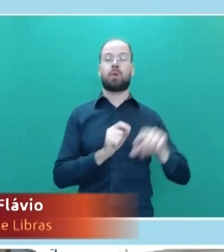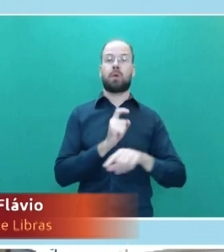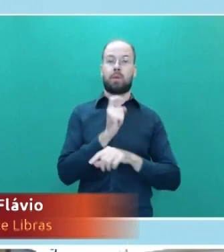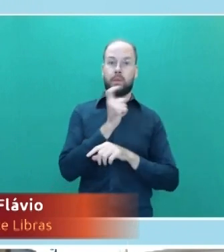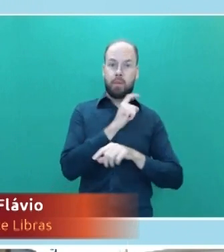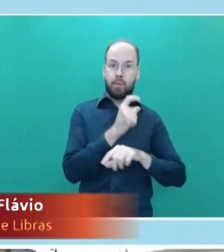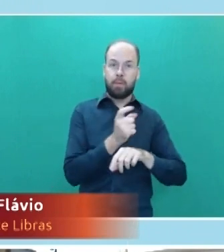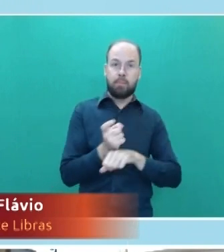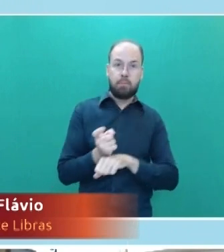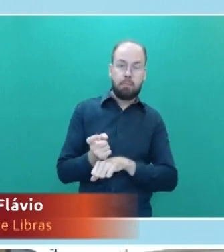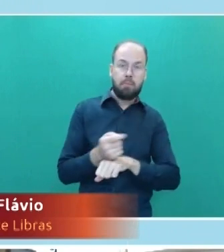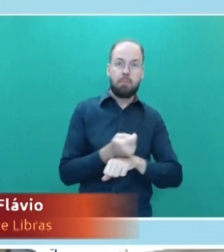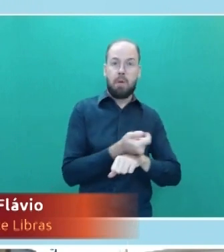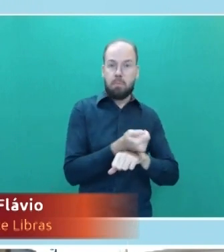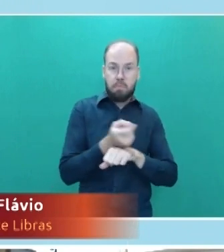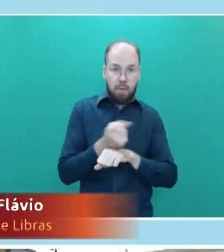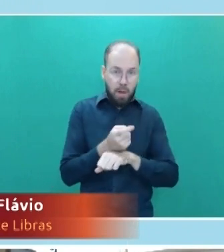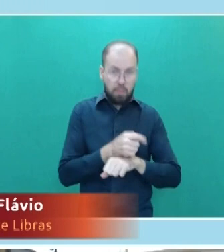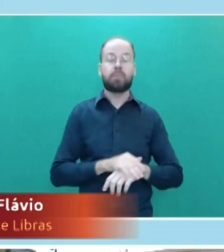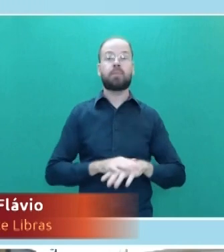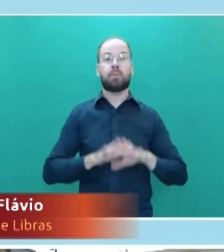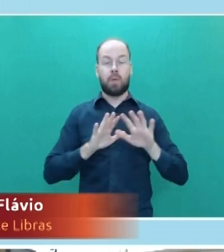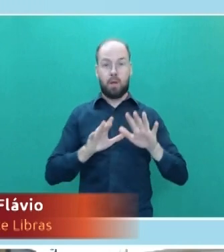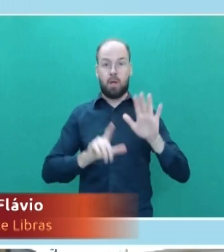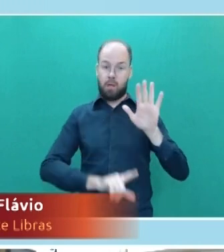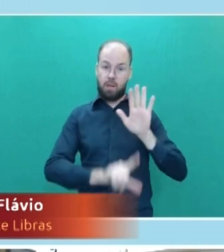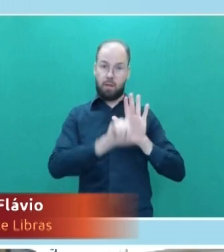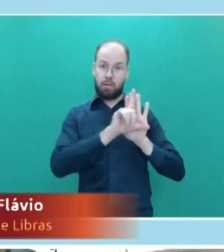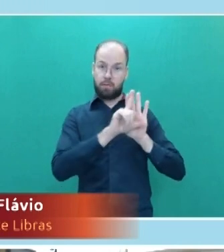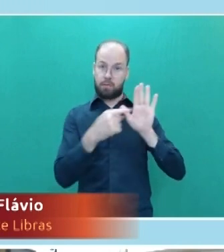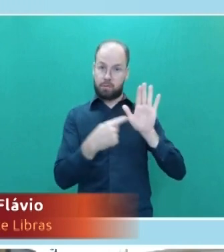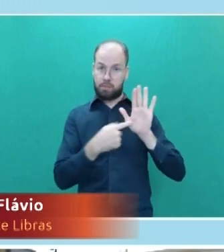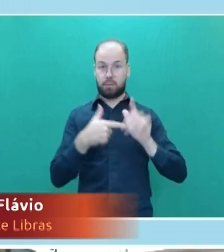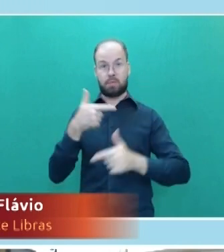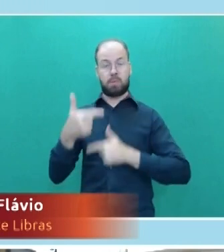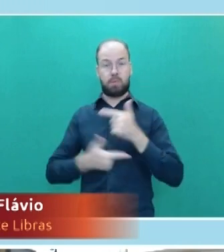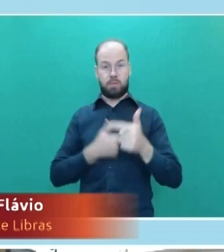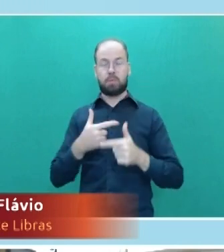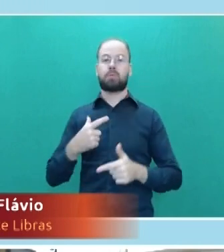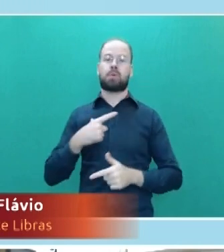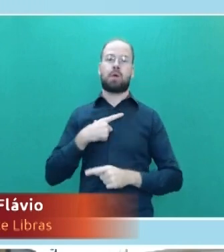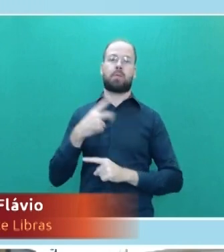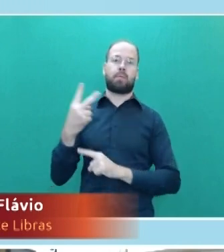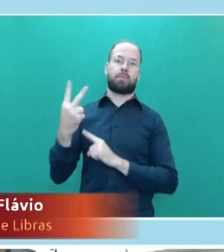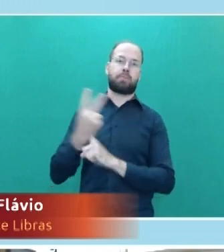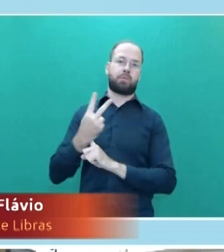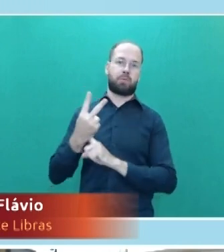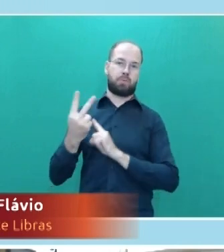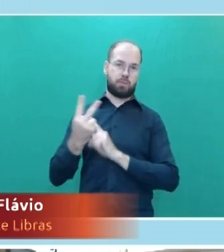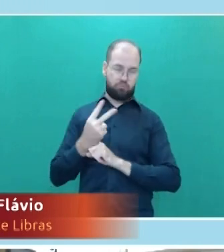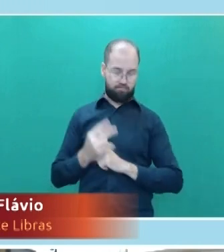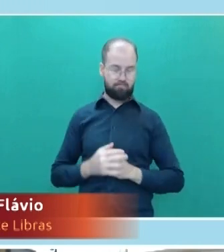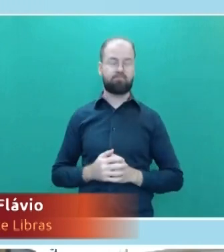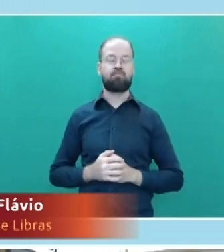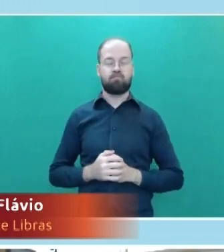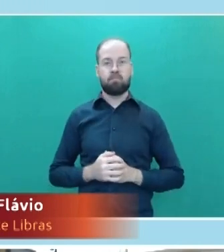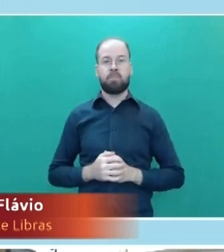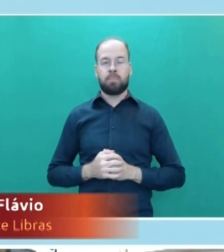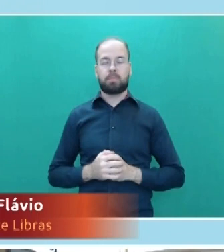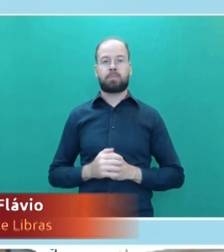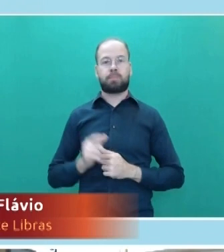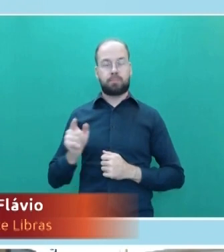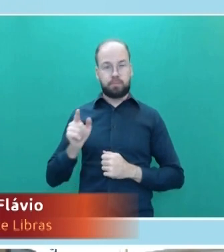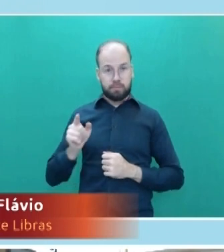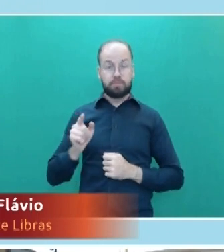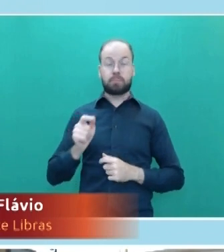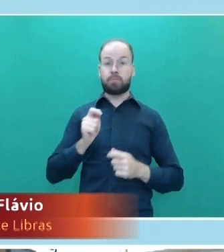que a legislação nossa trabalhista ela é muito protetiva. Né? Então, esse tipo de premissa